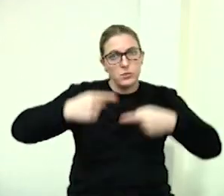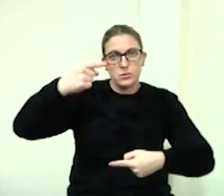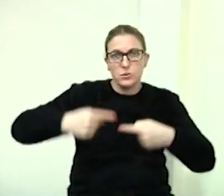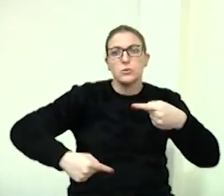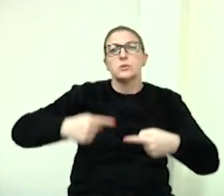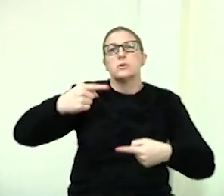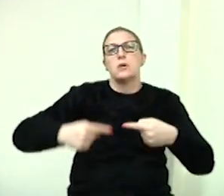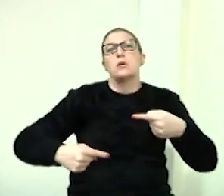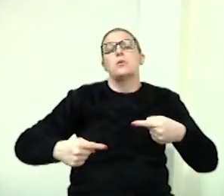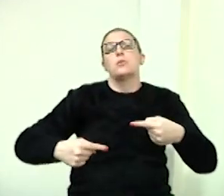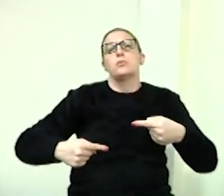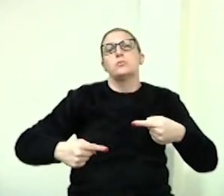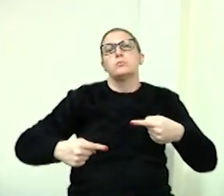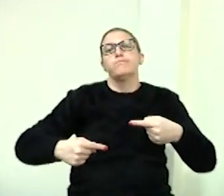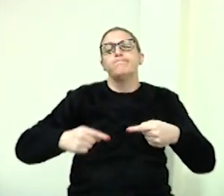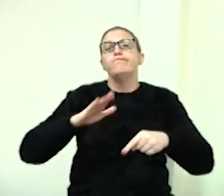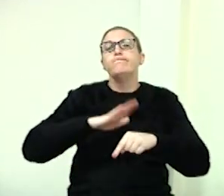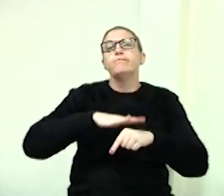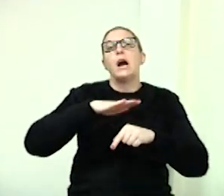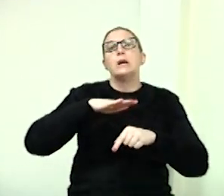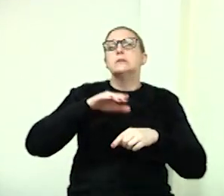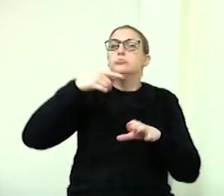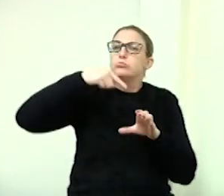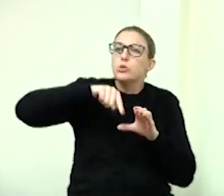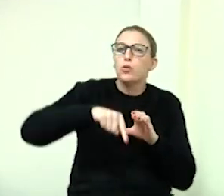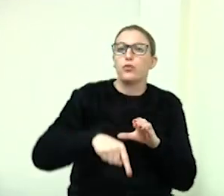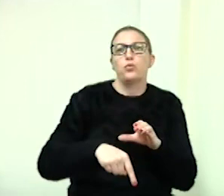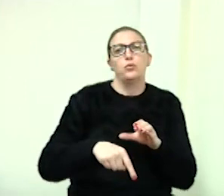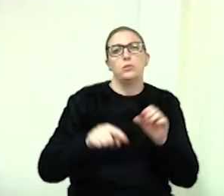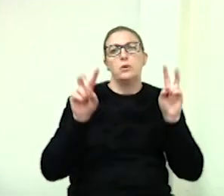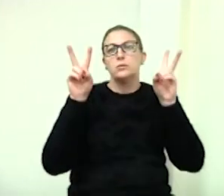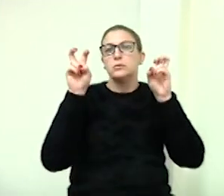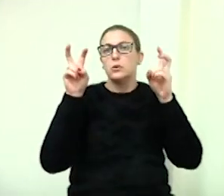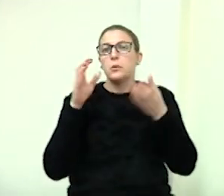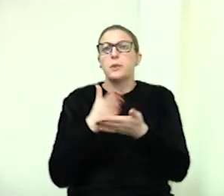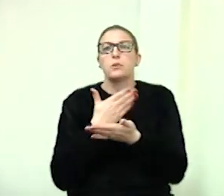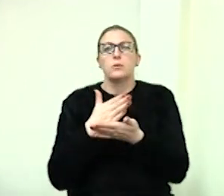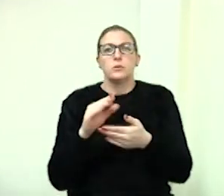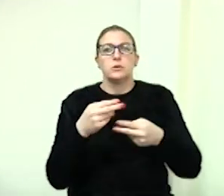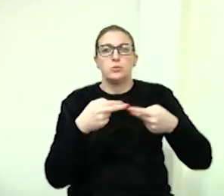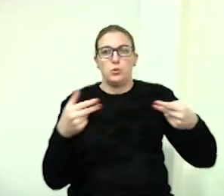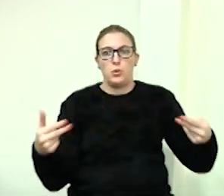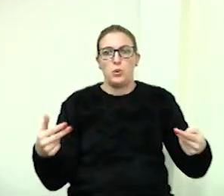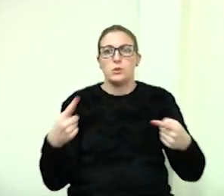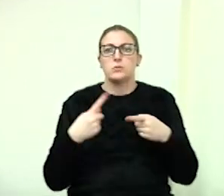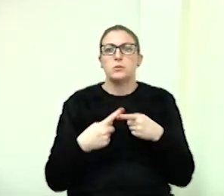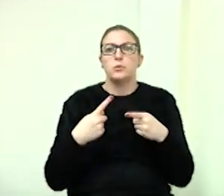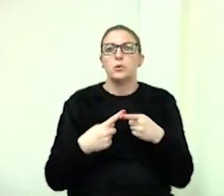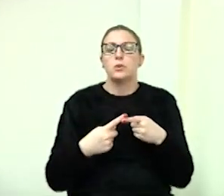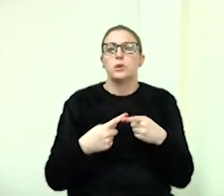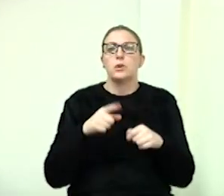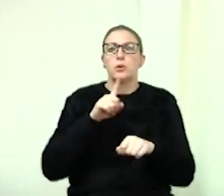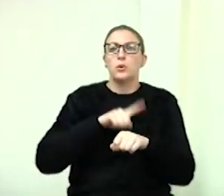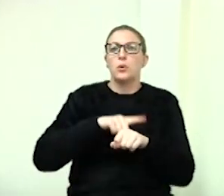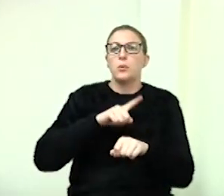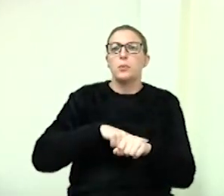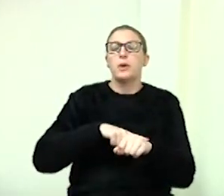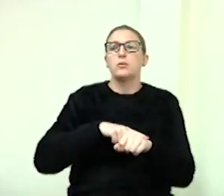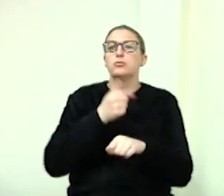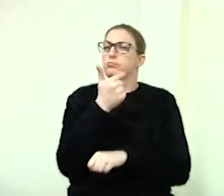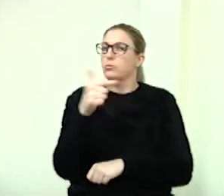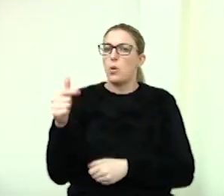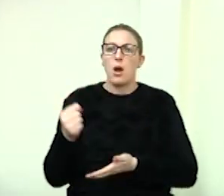criteriosa sobre algumas coisas. Porque, no momento em que a gente desampara toda a questão da agricultura,